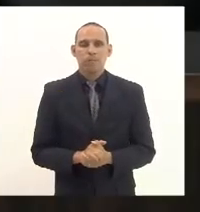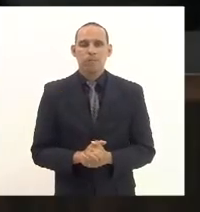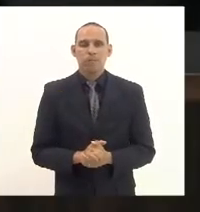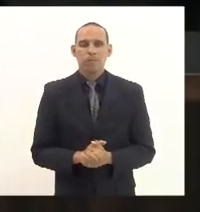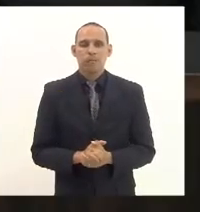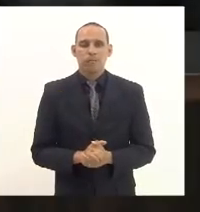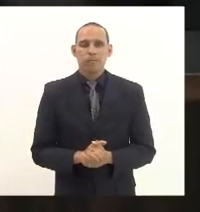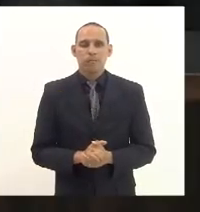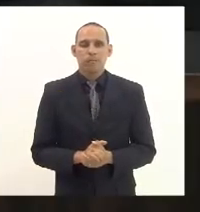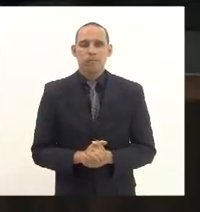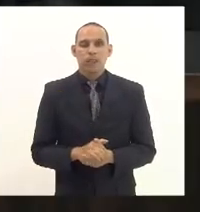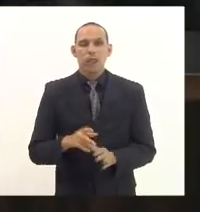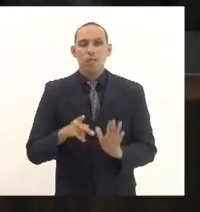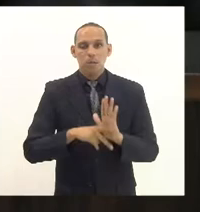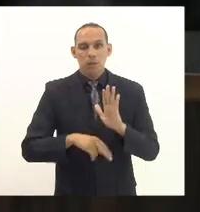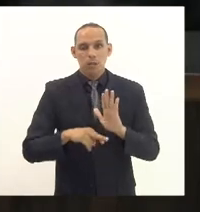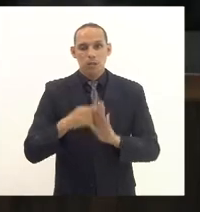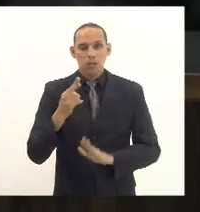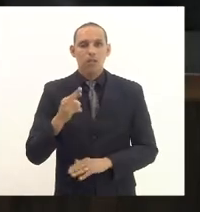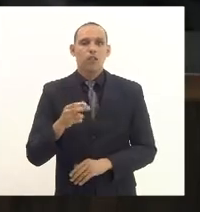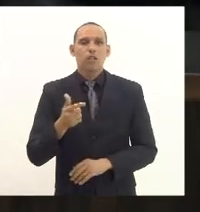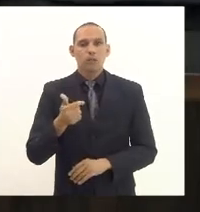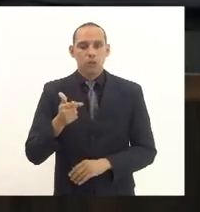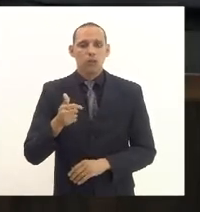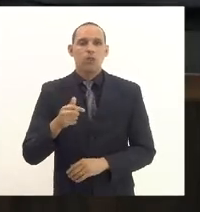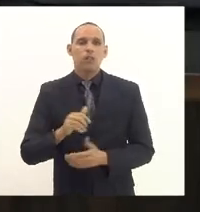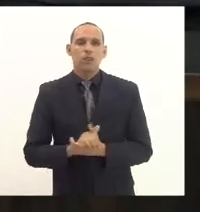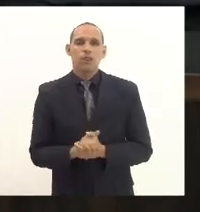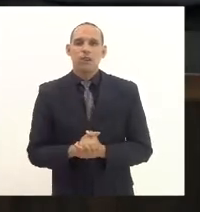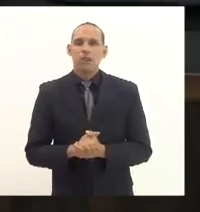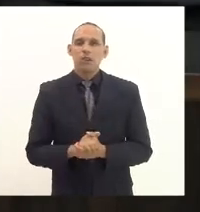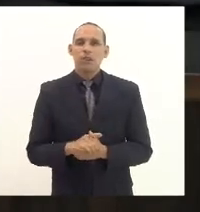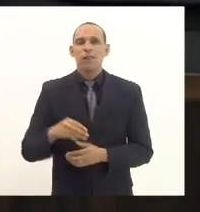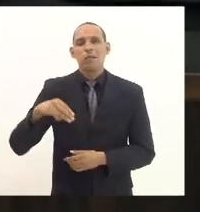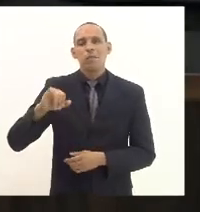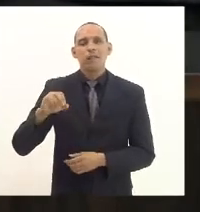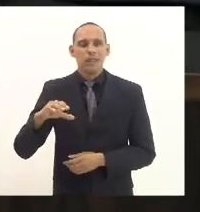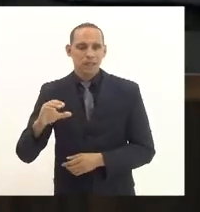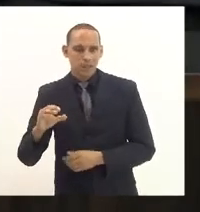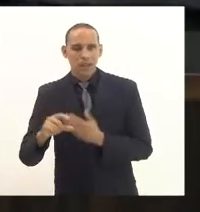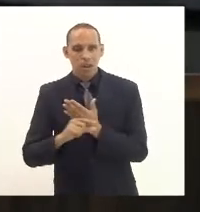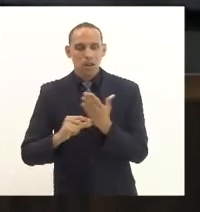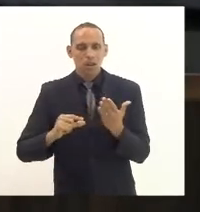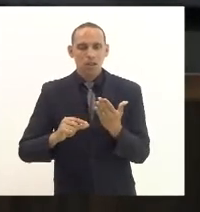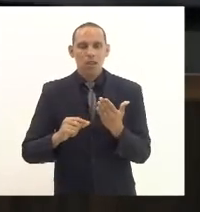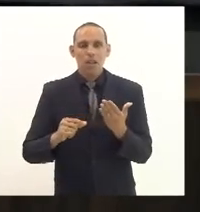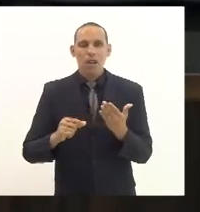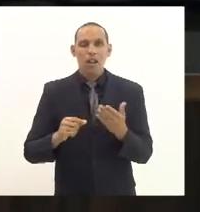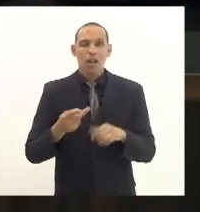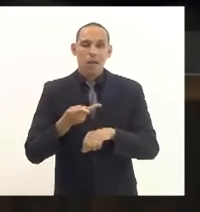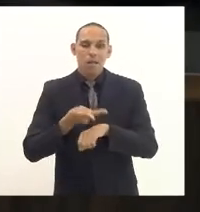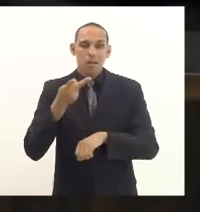1205. Projeto de resolução 1258 de 22, de autoria do deputado Carlos Mink, que concede o prêmio